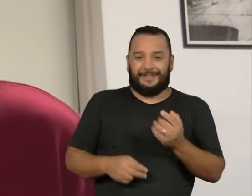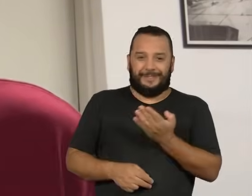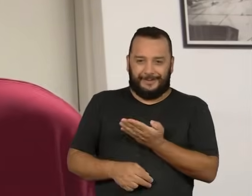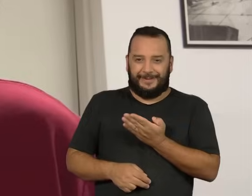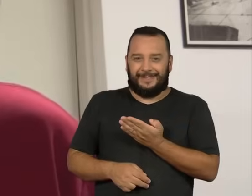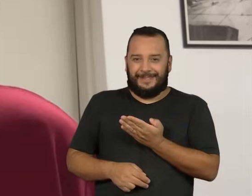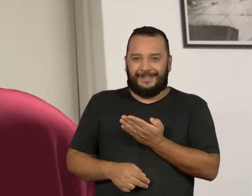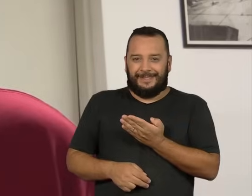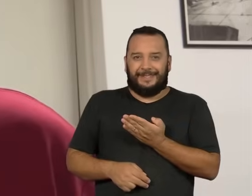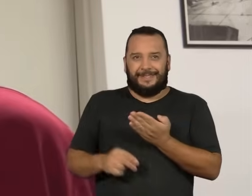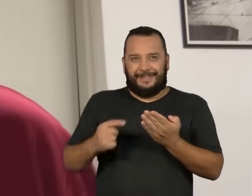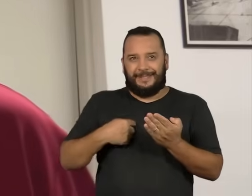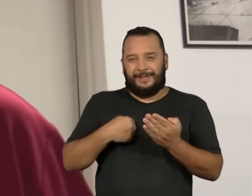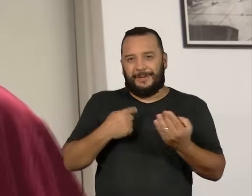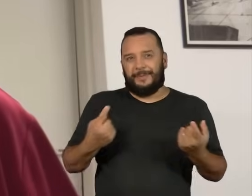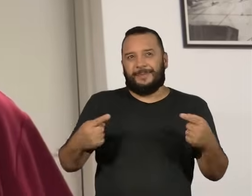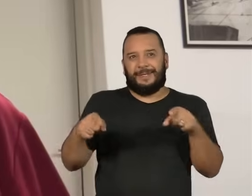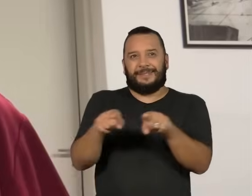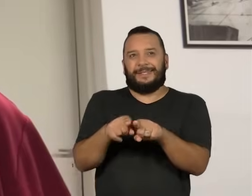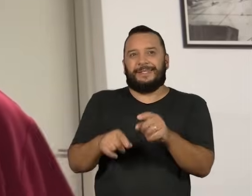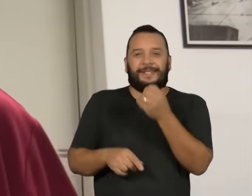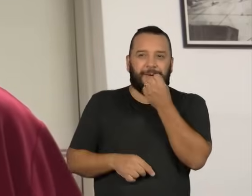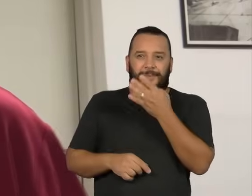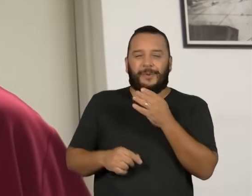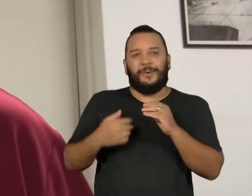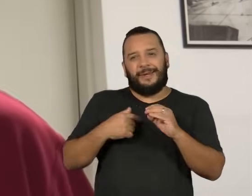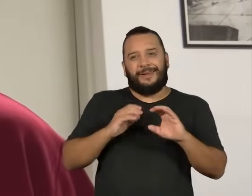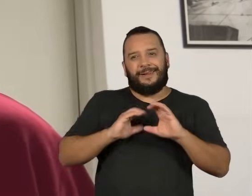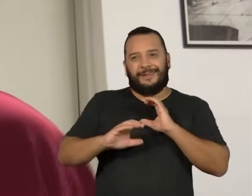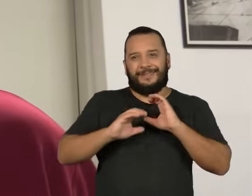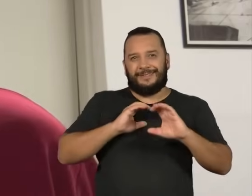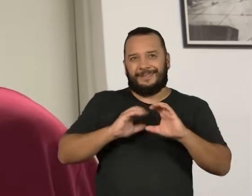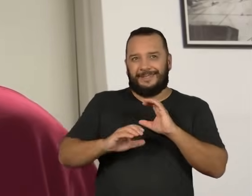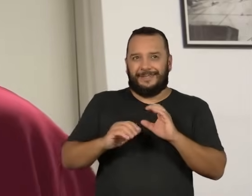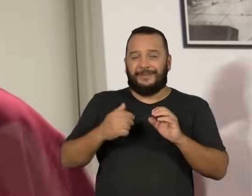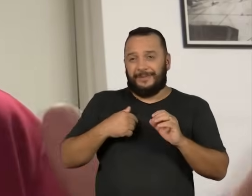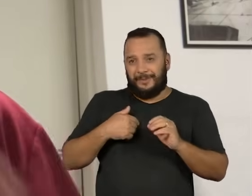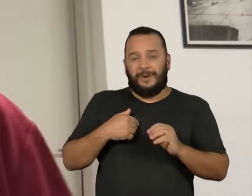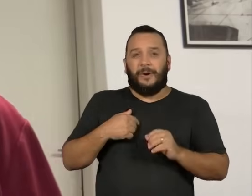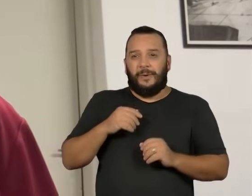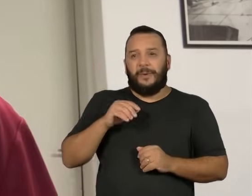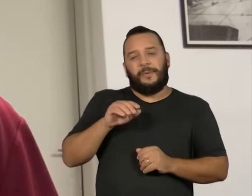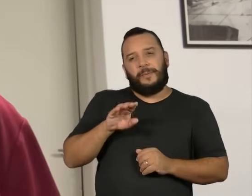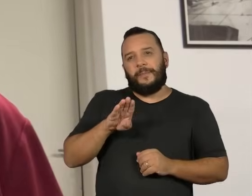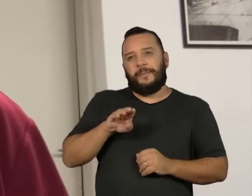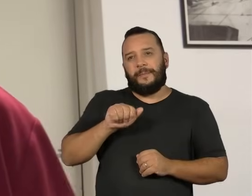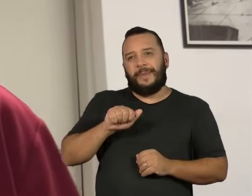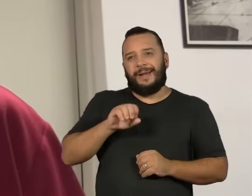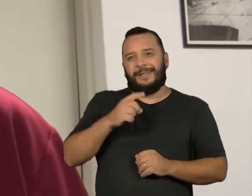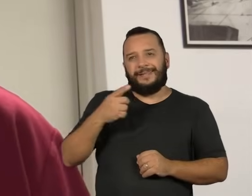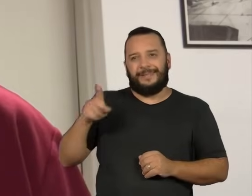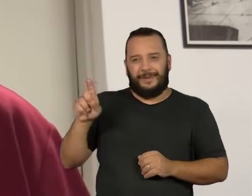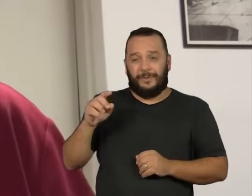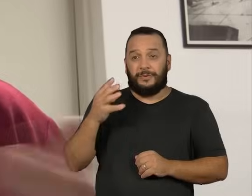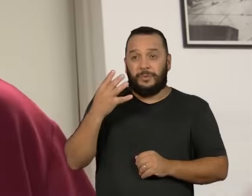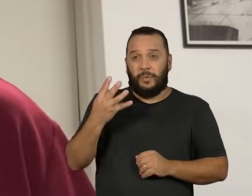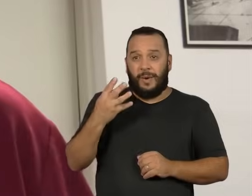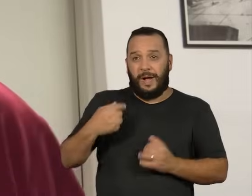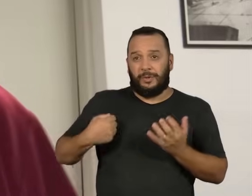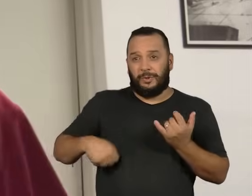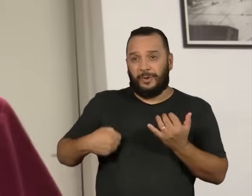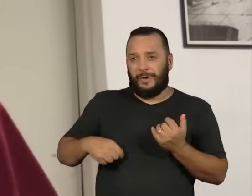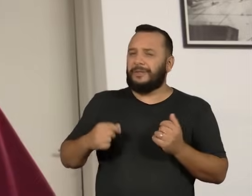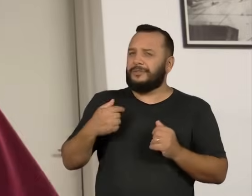algumas parcerias muito boas em canção, como por exemplo o Baião de Quatro Toques, que é a mais conhecida, e deu